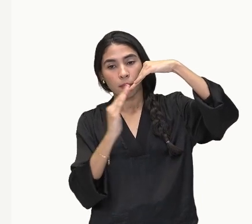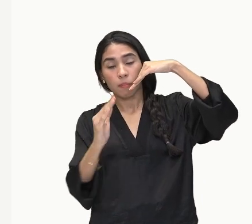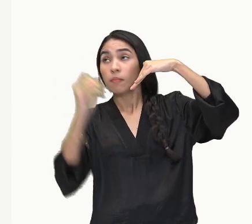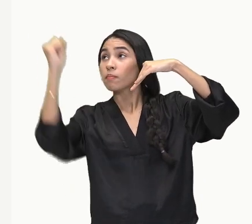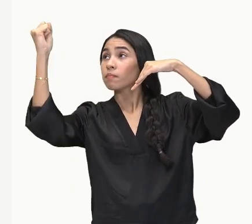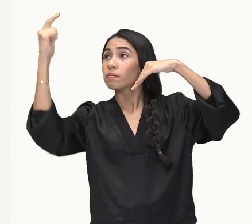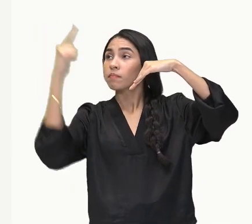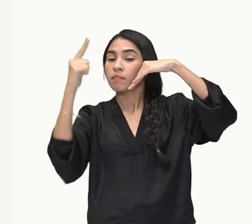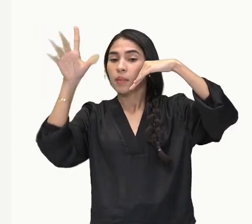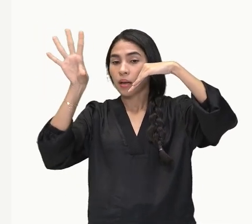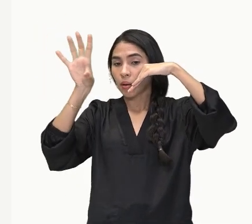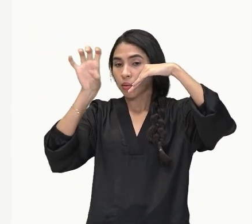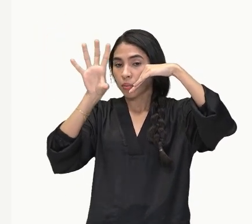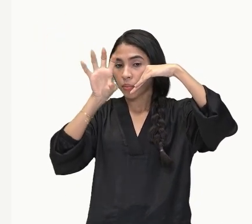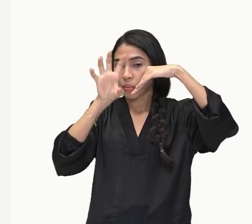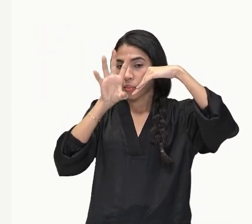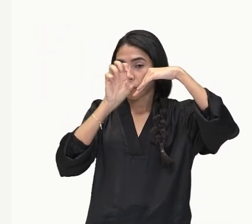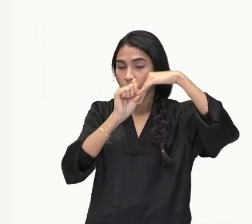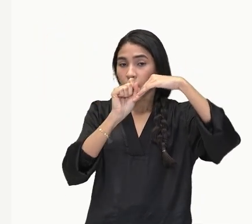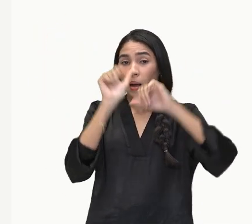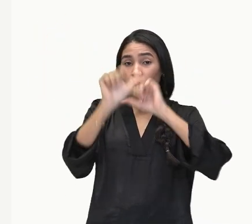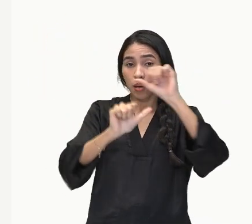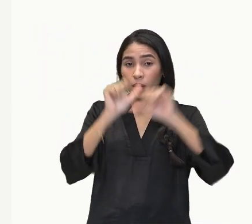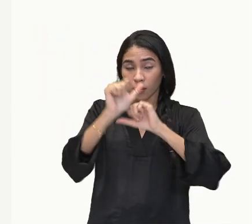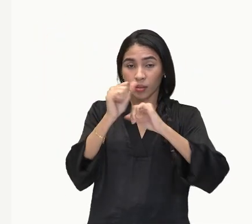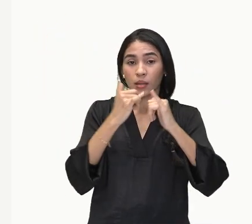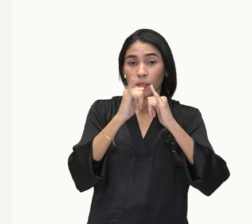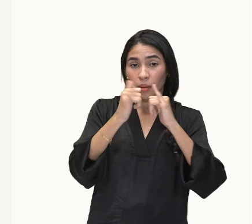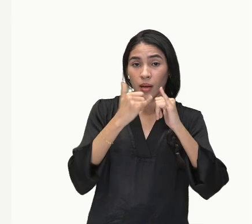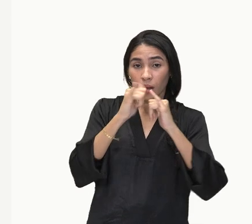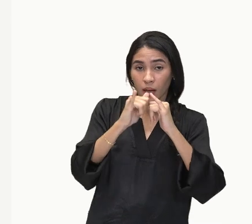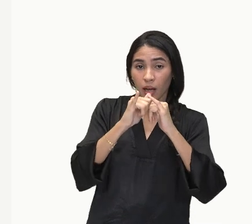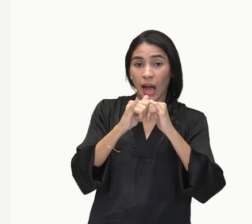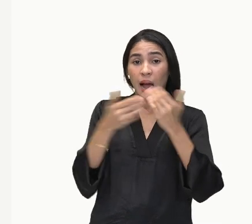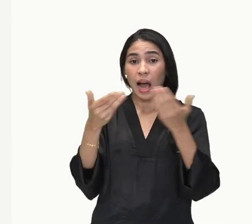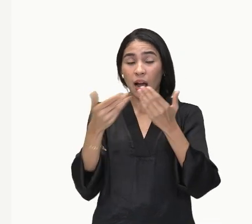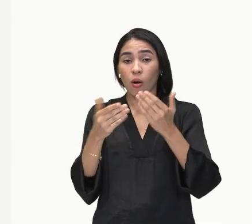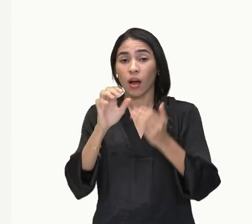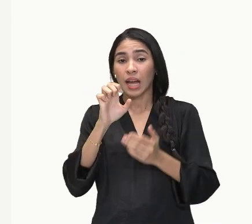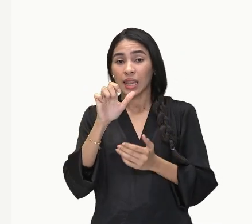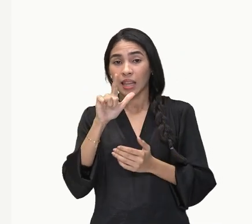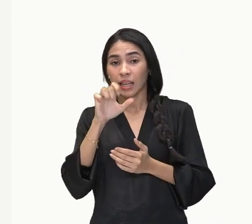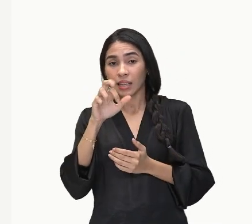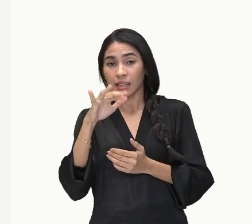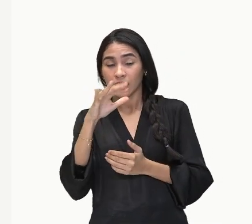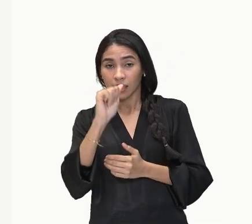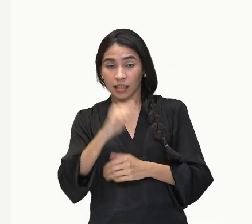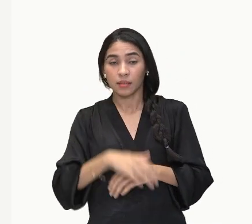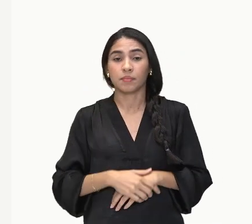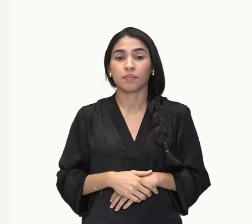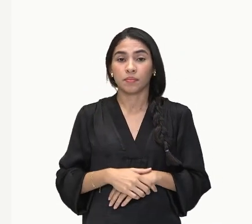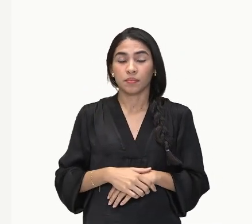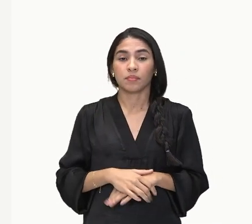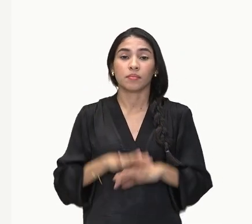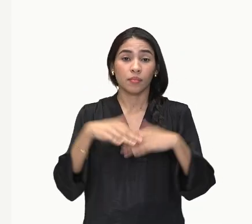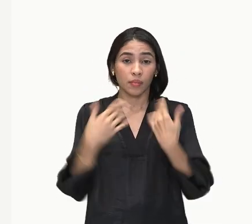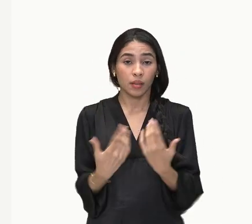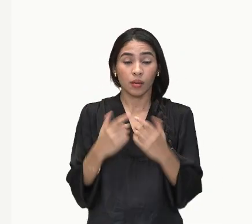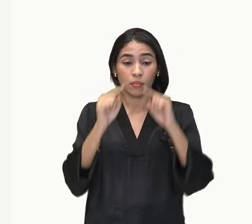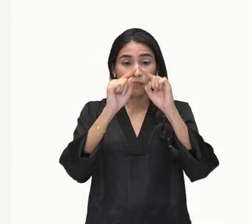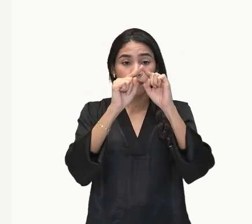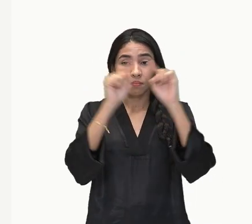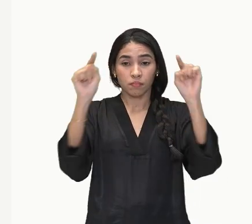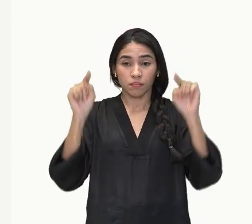para fazer essa troca da energia solar pela energia elétrica. Então, é através dessas painéis,